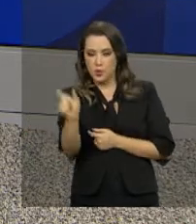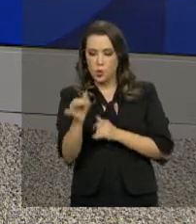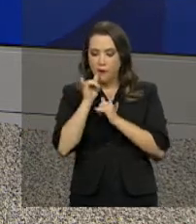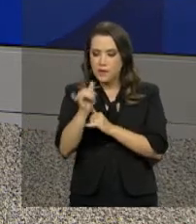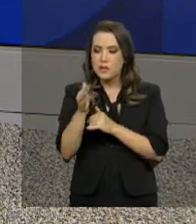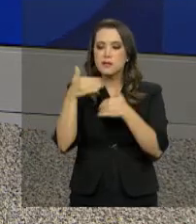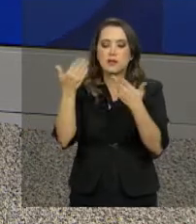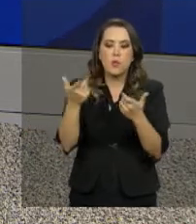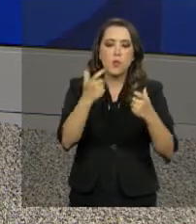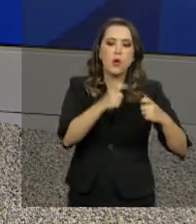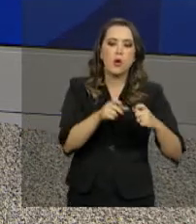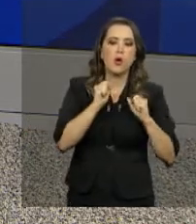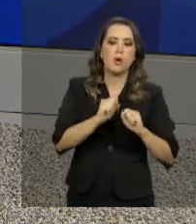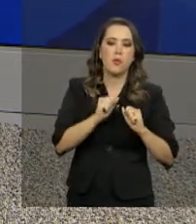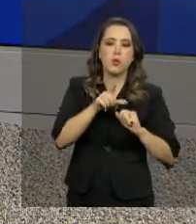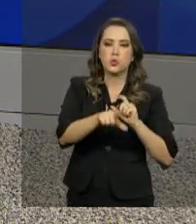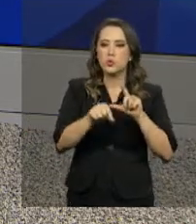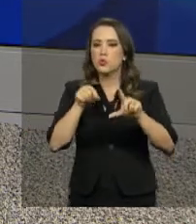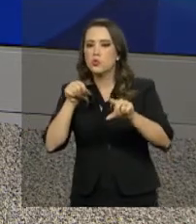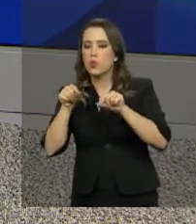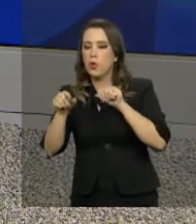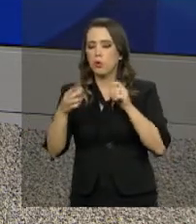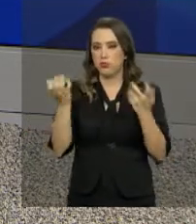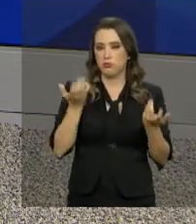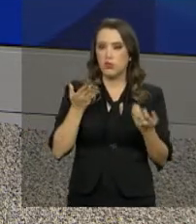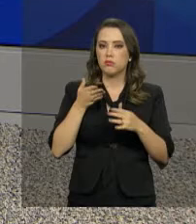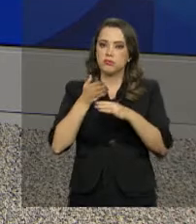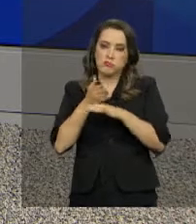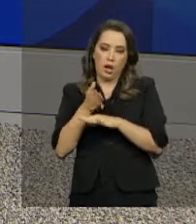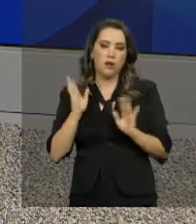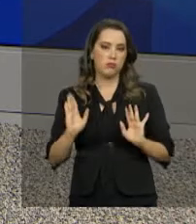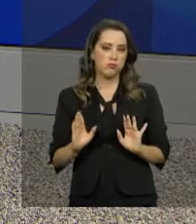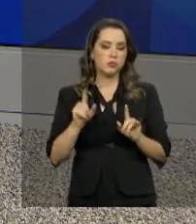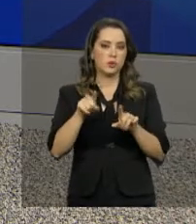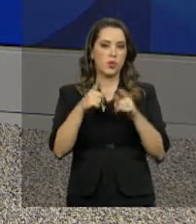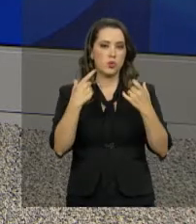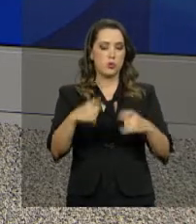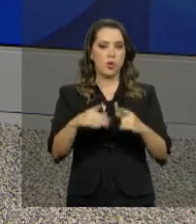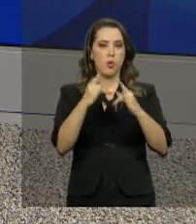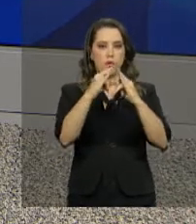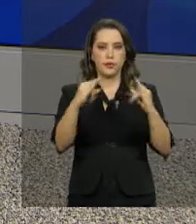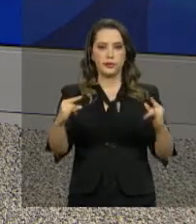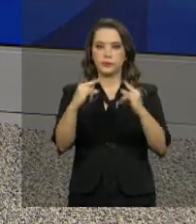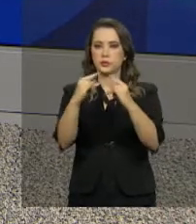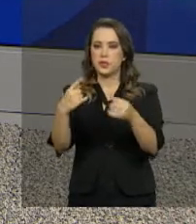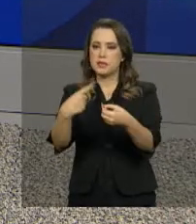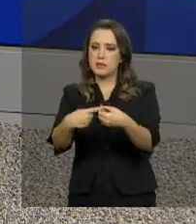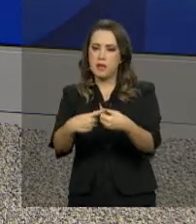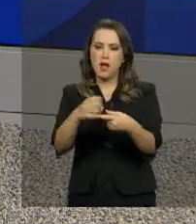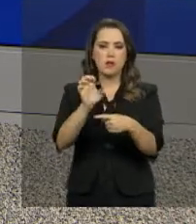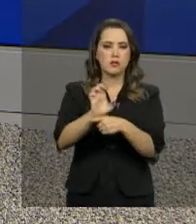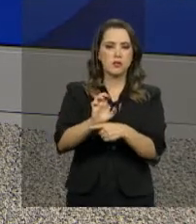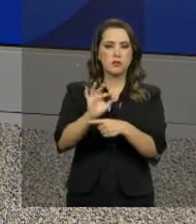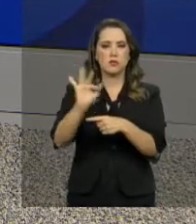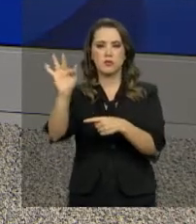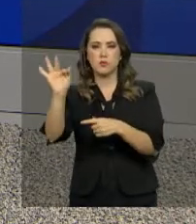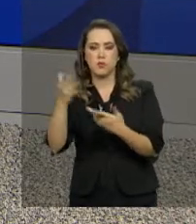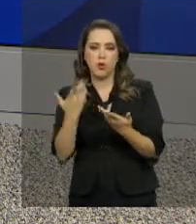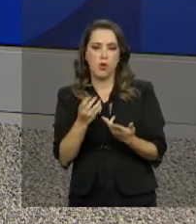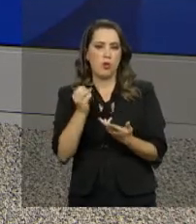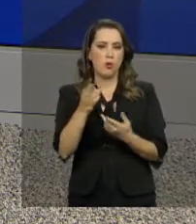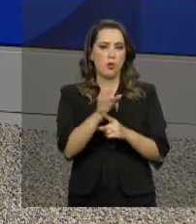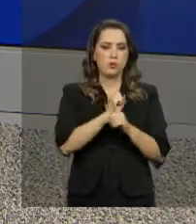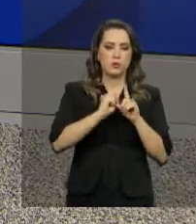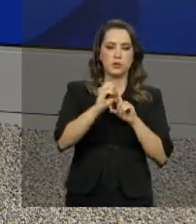e pode optar por participar do acesso os abrigos de destinos são municipais estaduais ou de entidades da sociedade